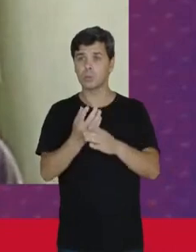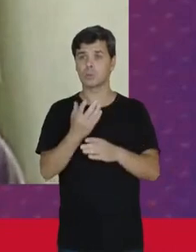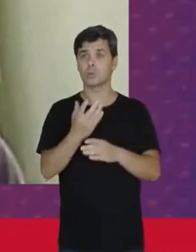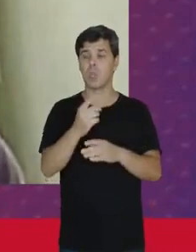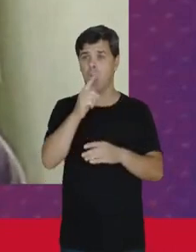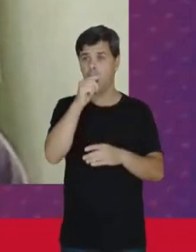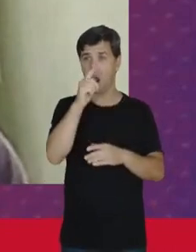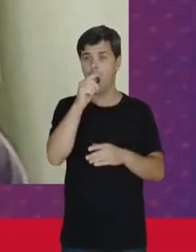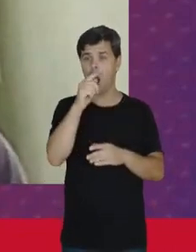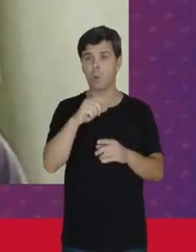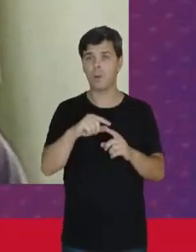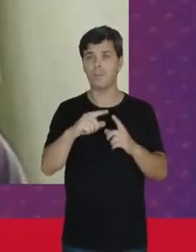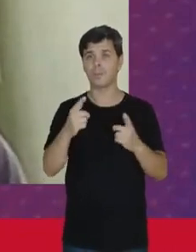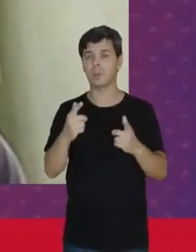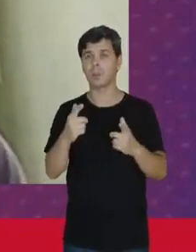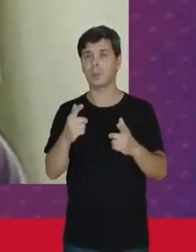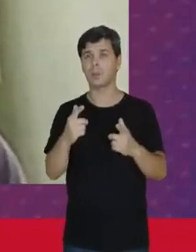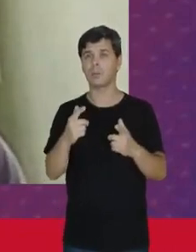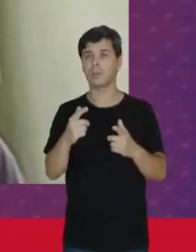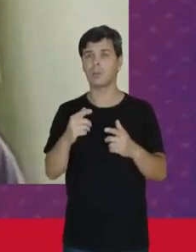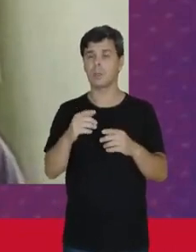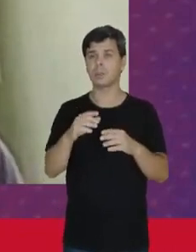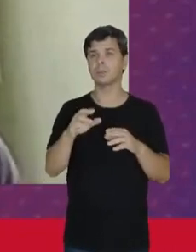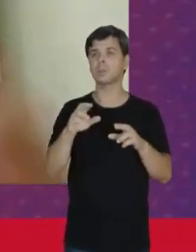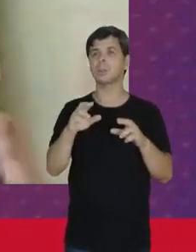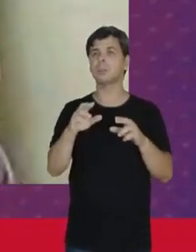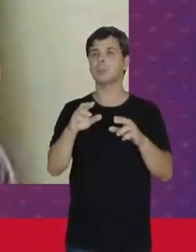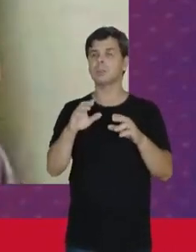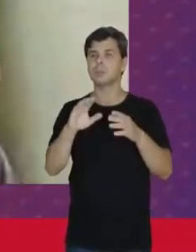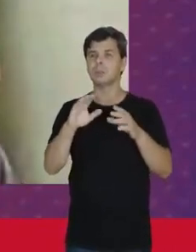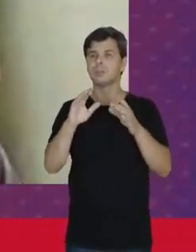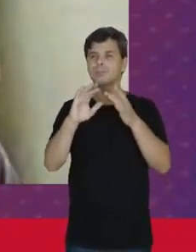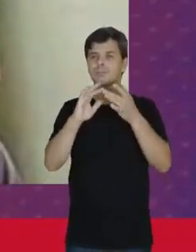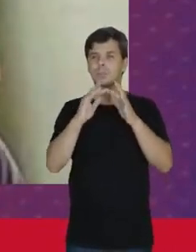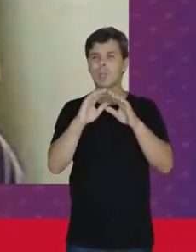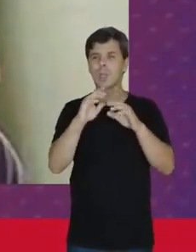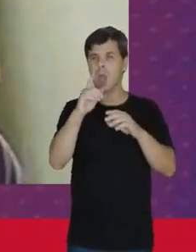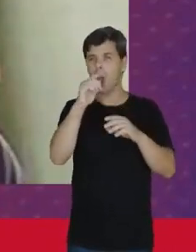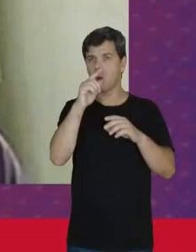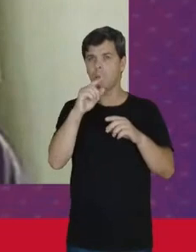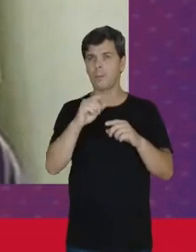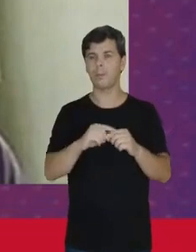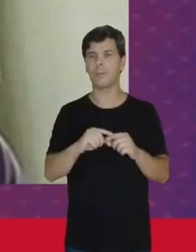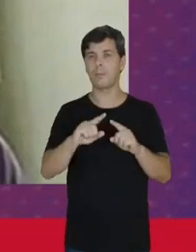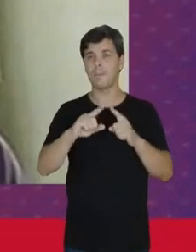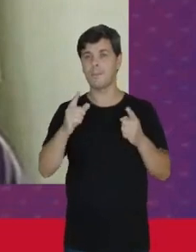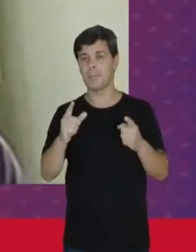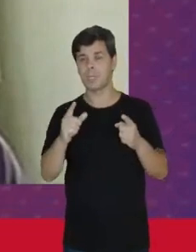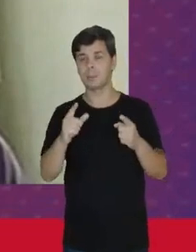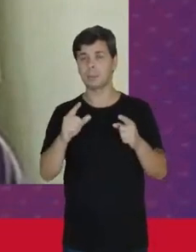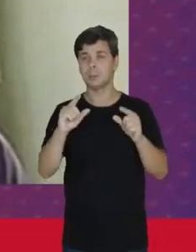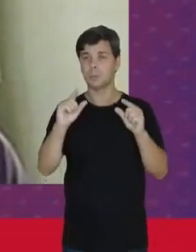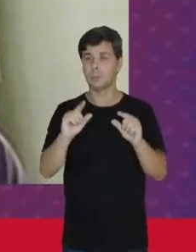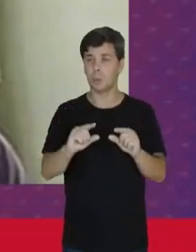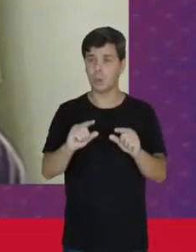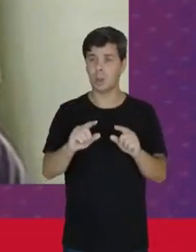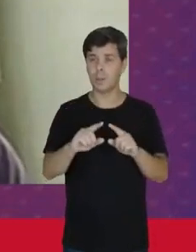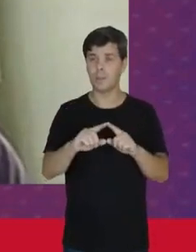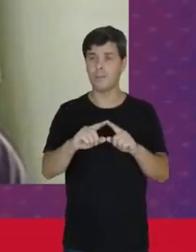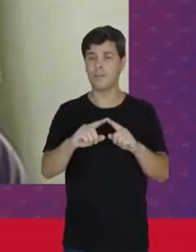água, né, a partir, né, dessa relação mais harmônica com a natureza, a água também que cada vez mais escassa e cada